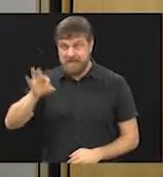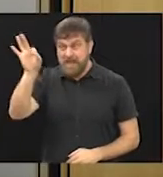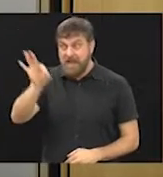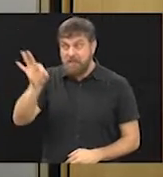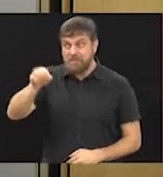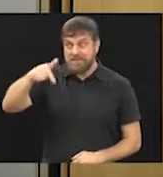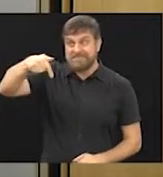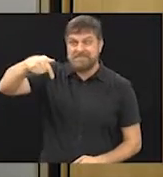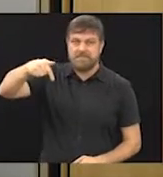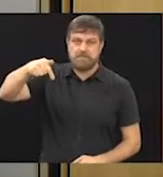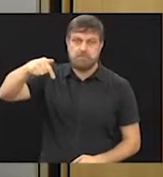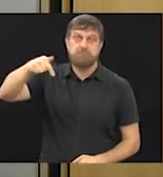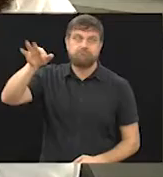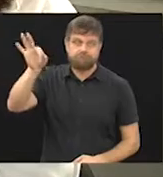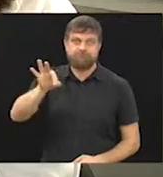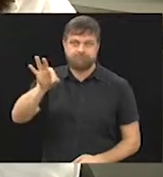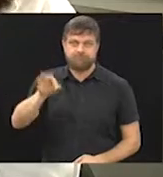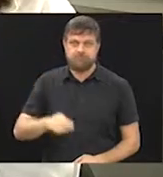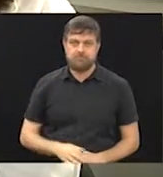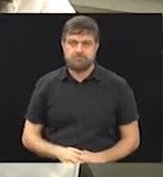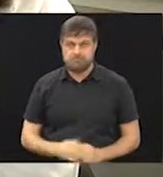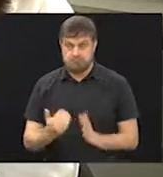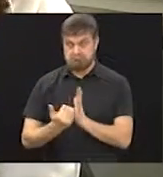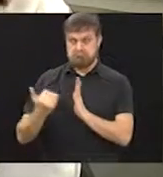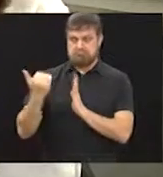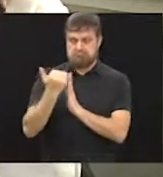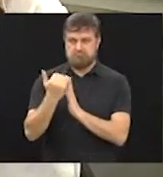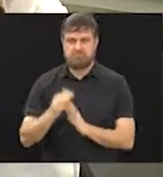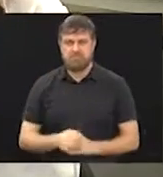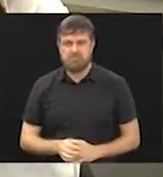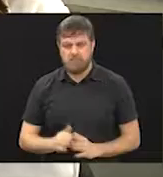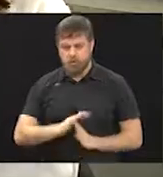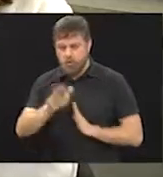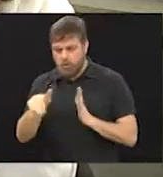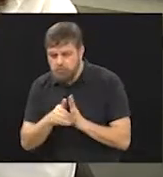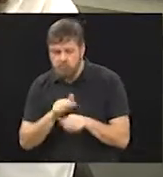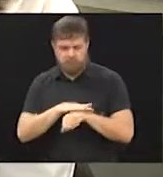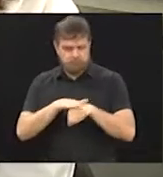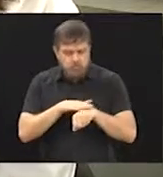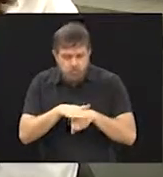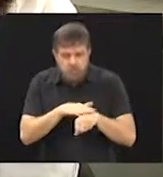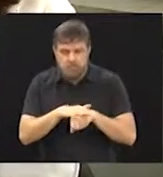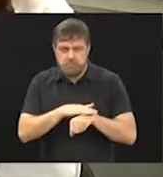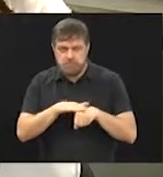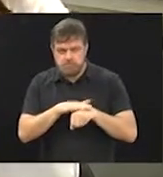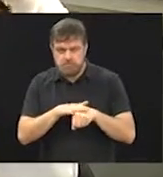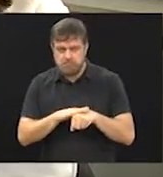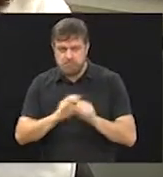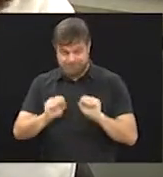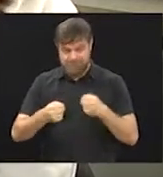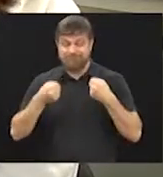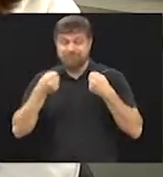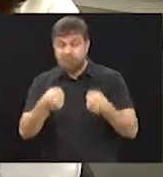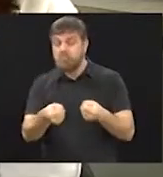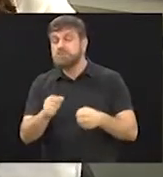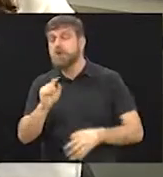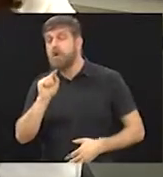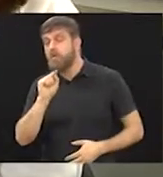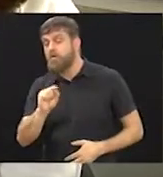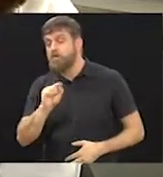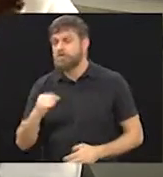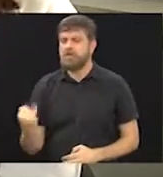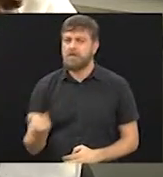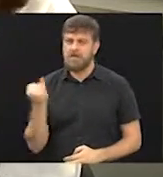7, 8%. Tá? E para tudo que a gente conversou aqui hoje, reforçar